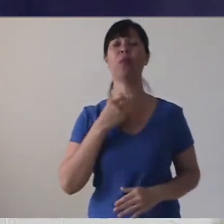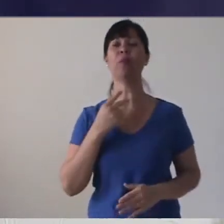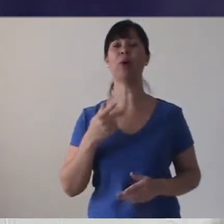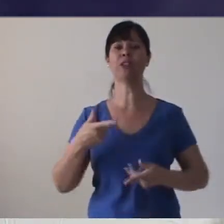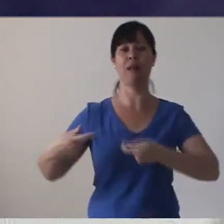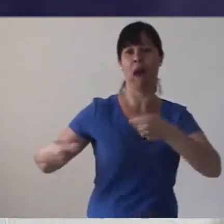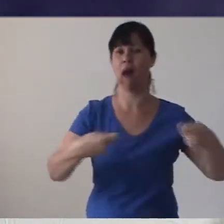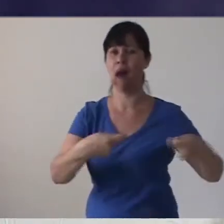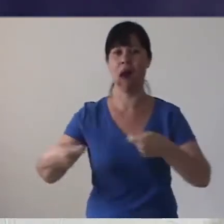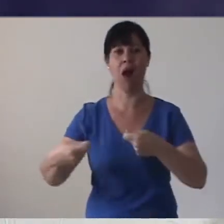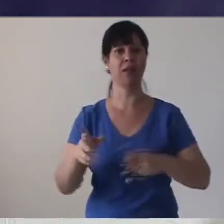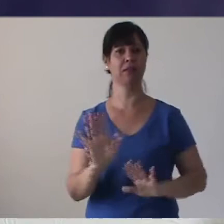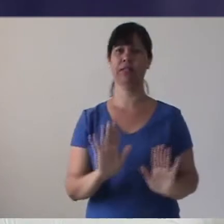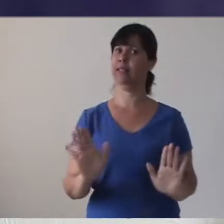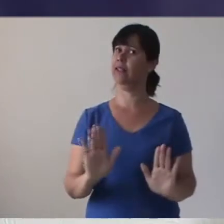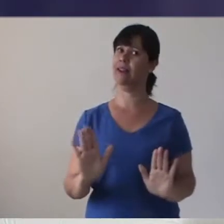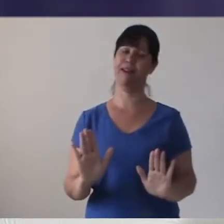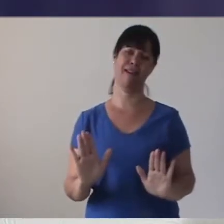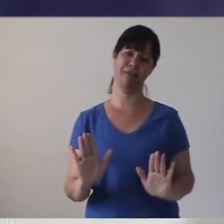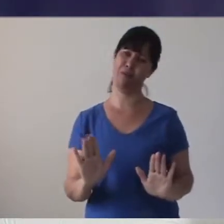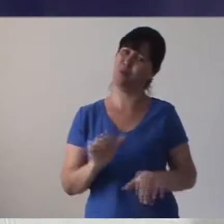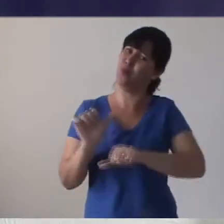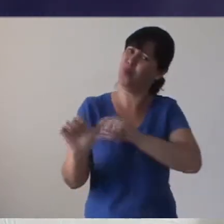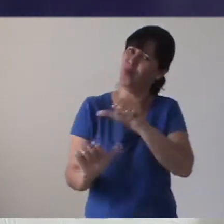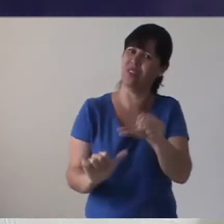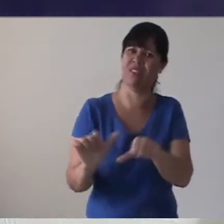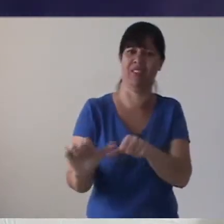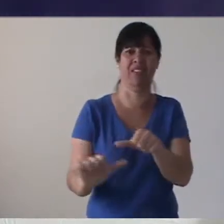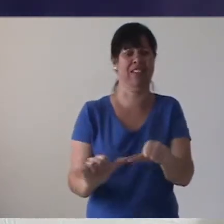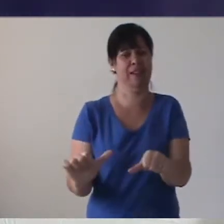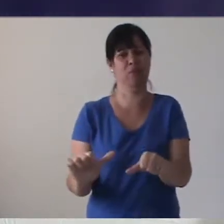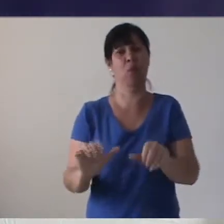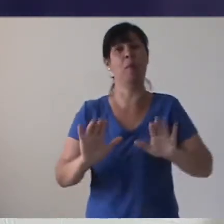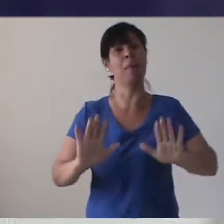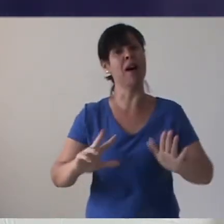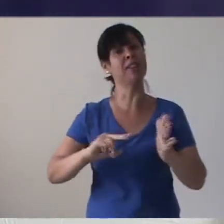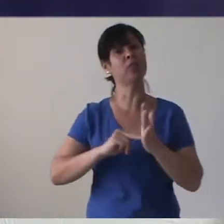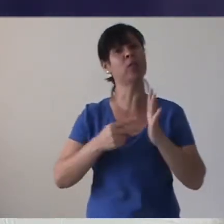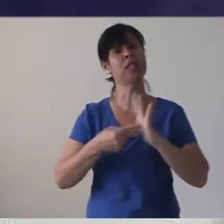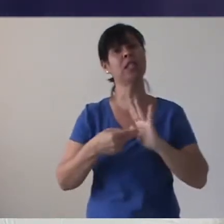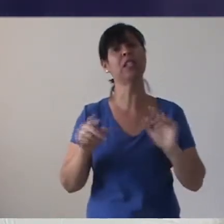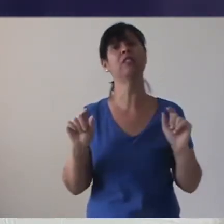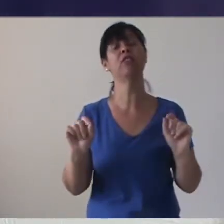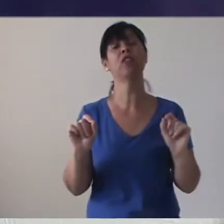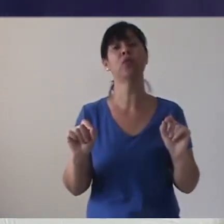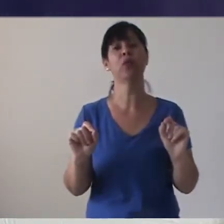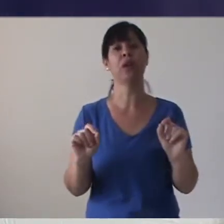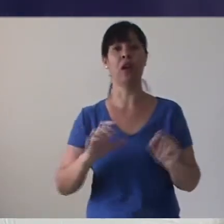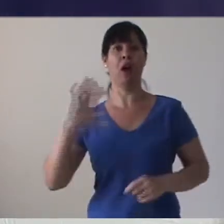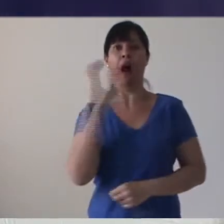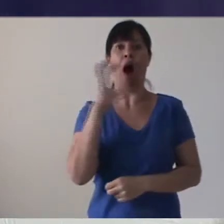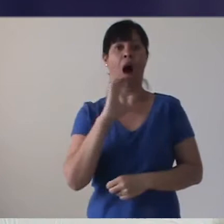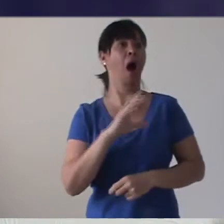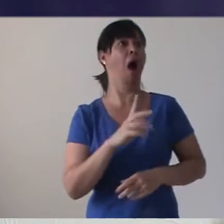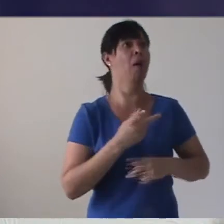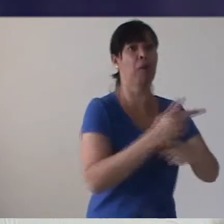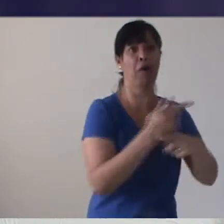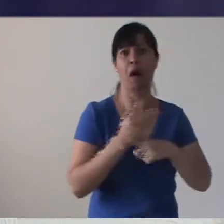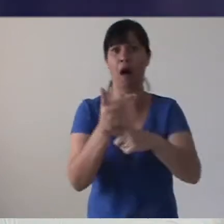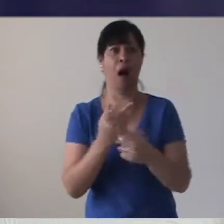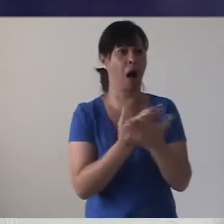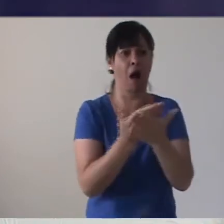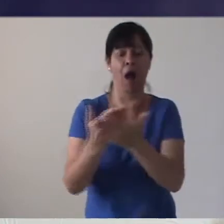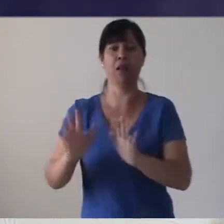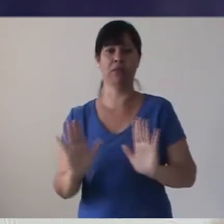não podem mais resistir, não há mais o que fazer, tá? Mas isso não quer dizer que precisam fazer isso no